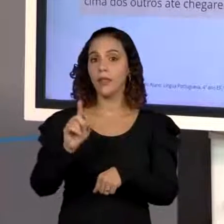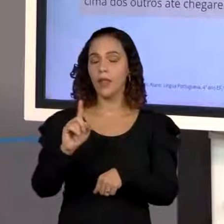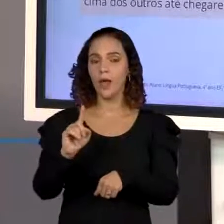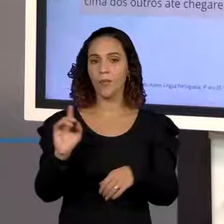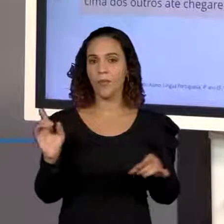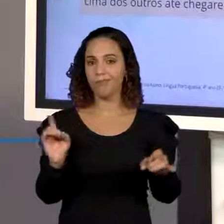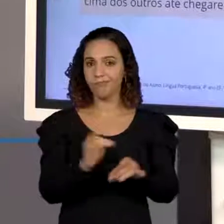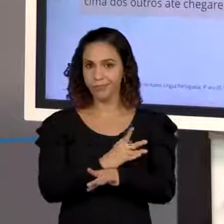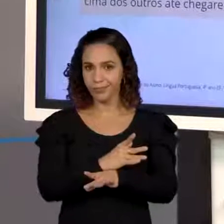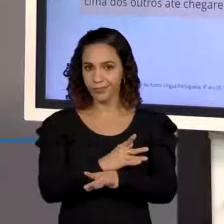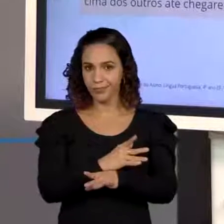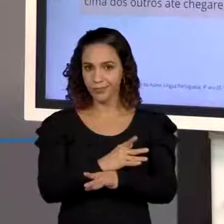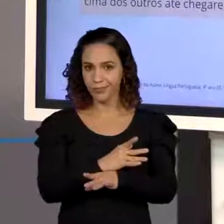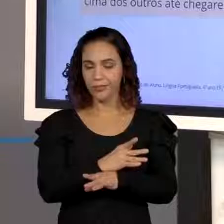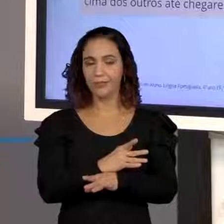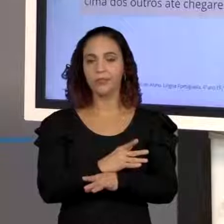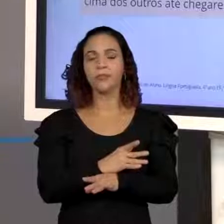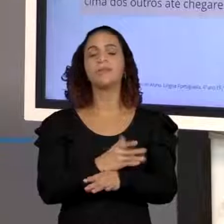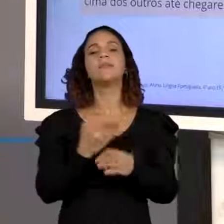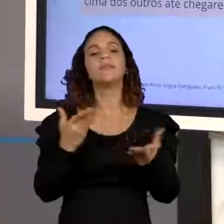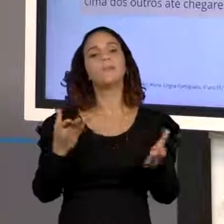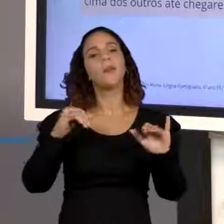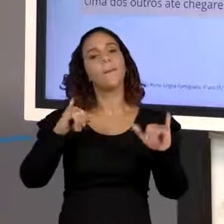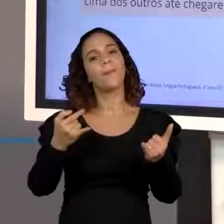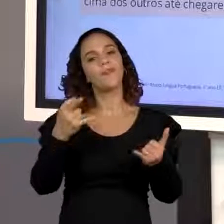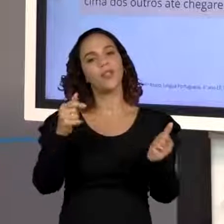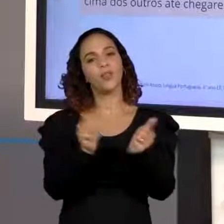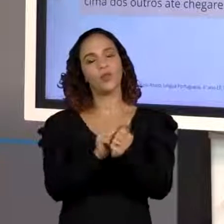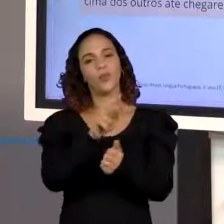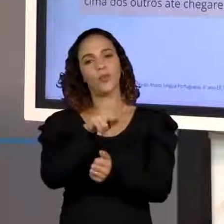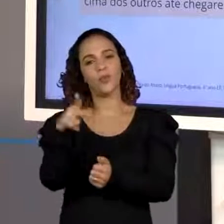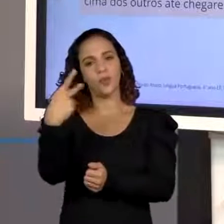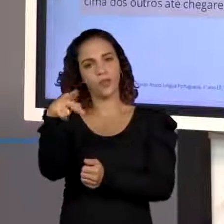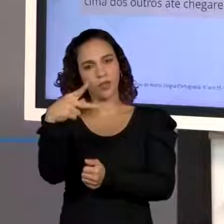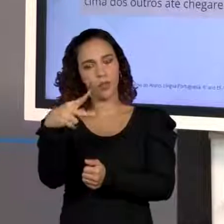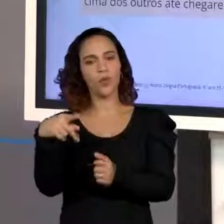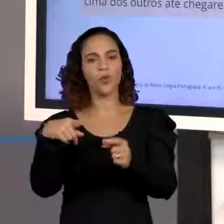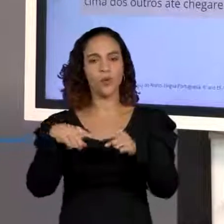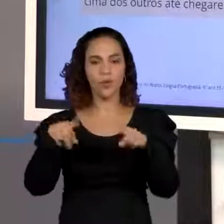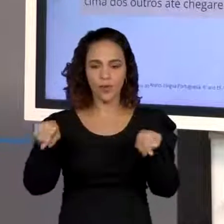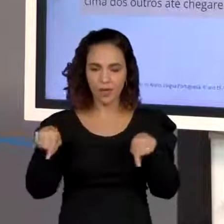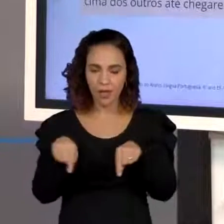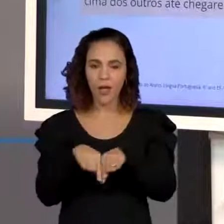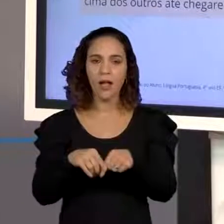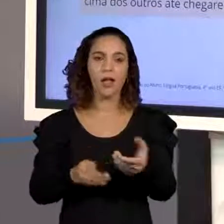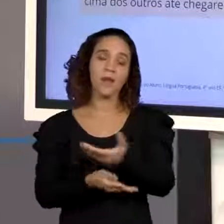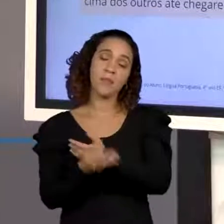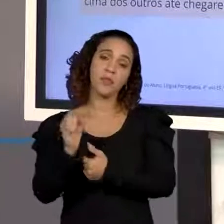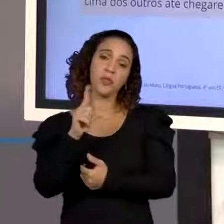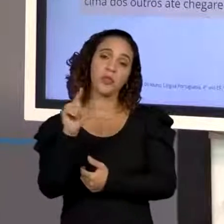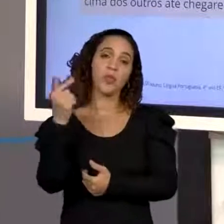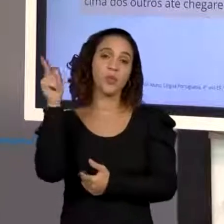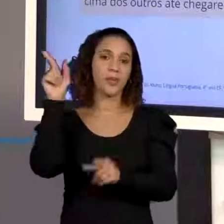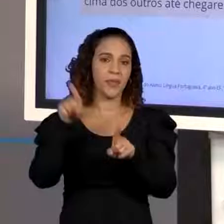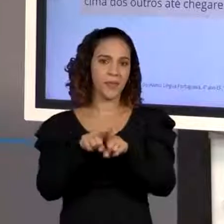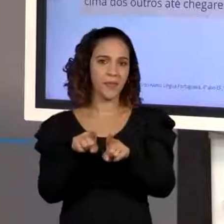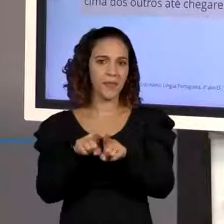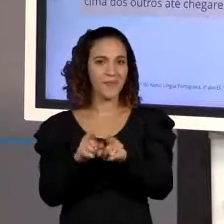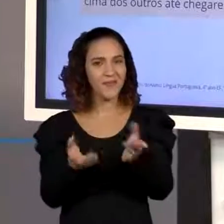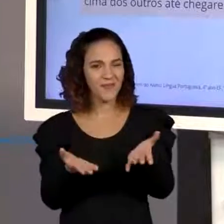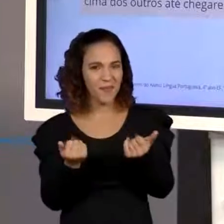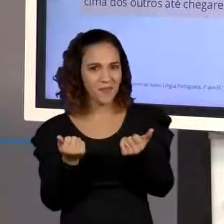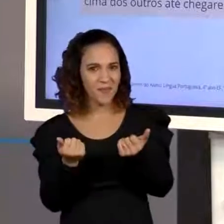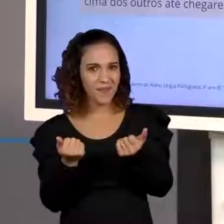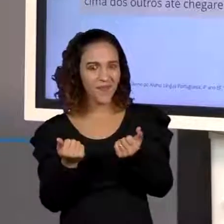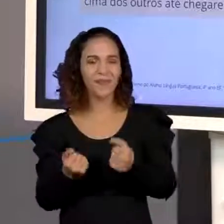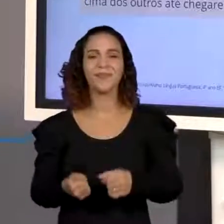professor terminar a leitura, leiam aí com o seu professor na sala de aula, escolha esse conto ou outros contos. Vamos ler um pouquinho desse